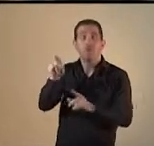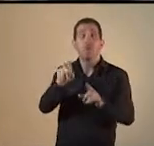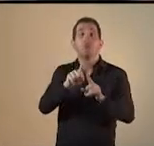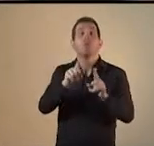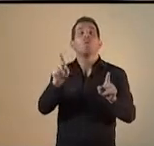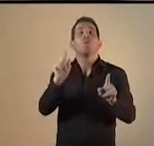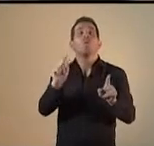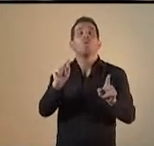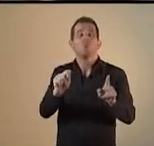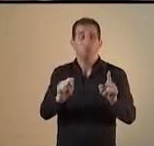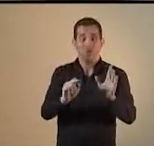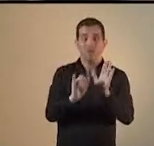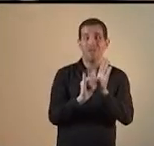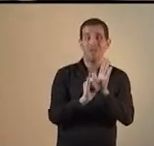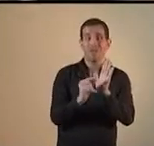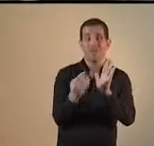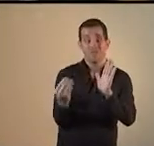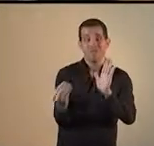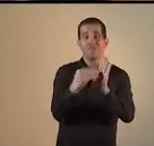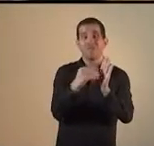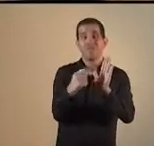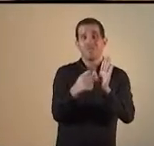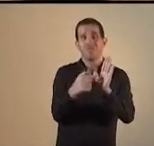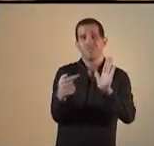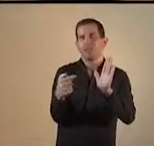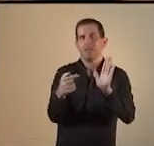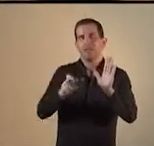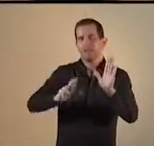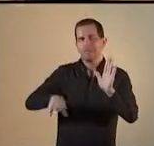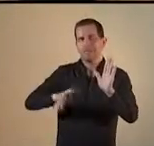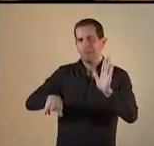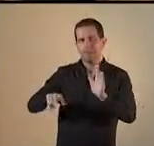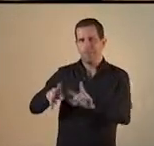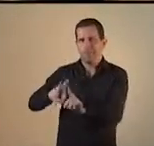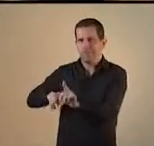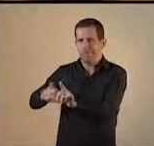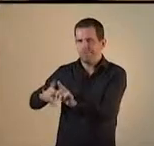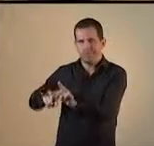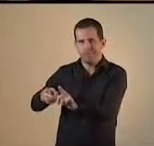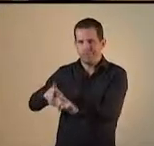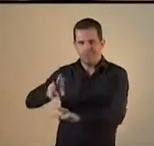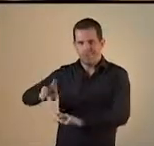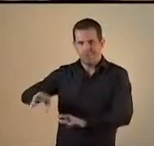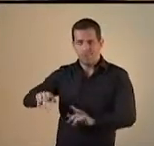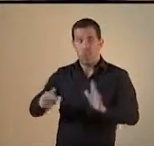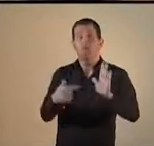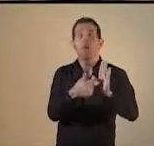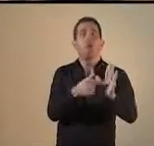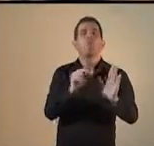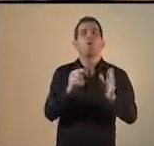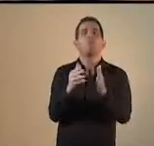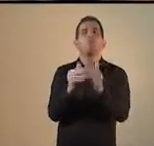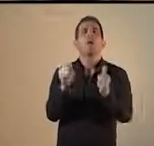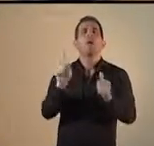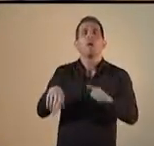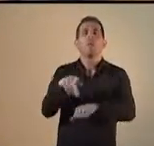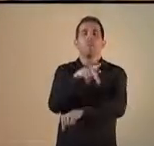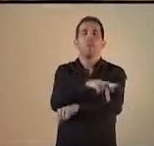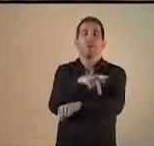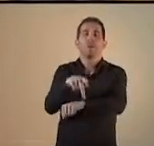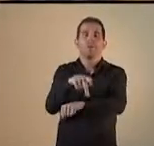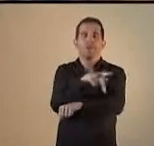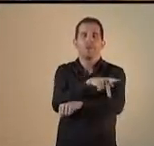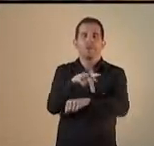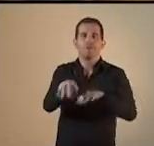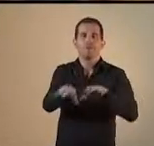o que o concurso exige não é formação especificamente de tradução e interpretação, e sim uma formação de